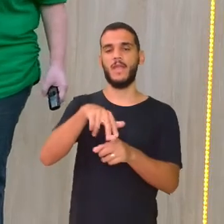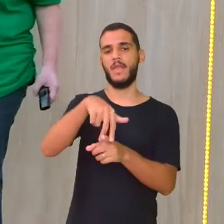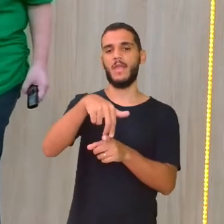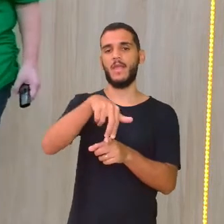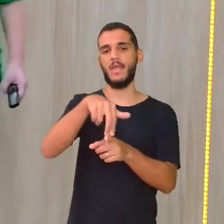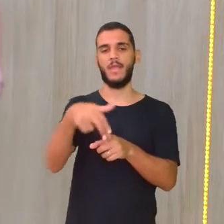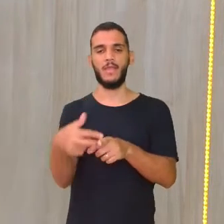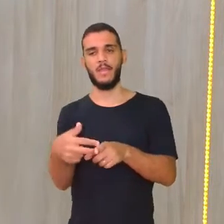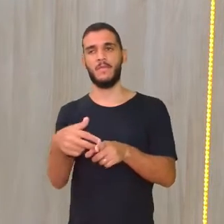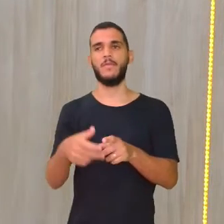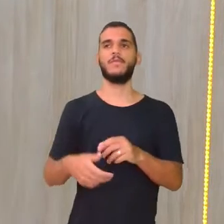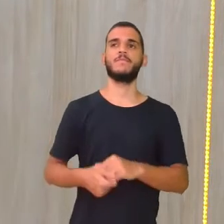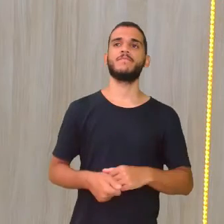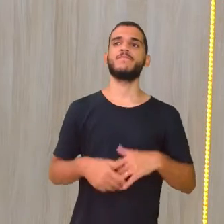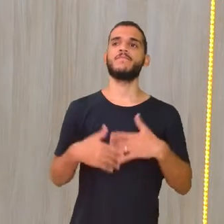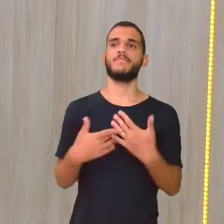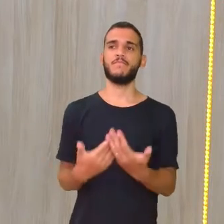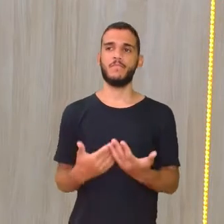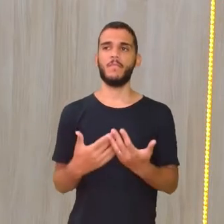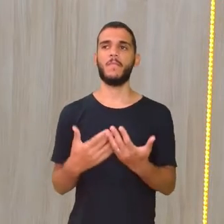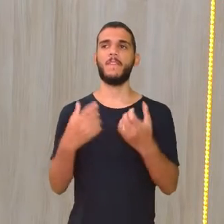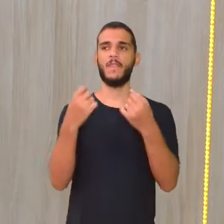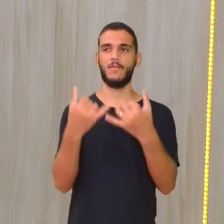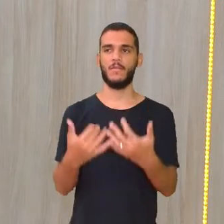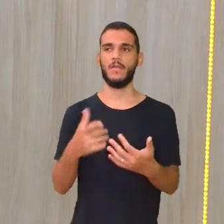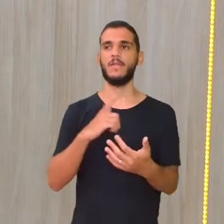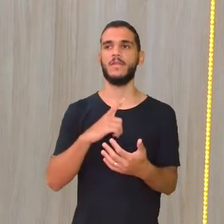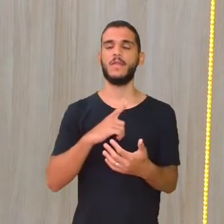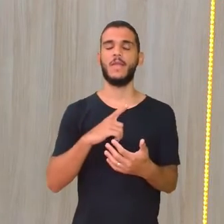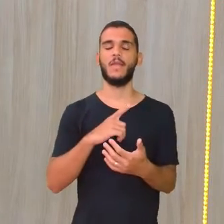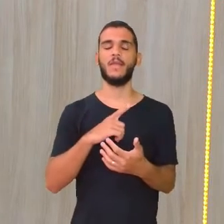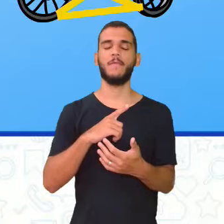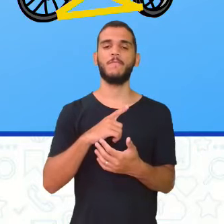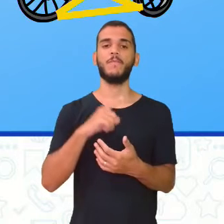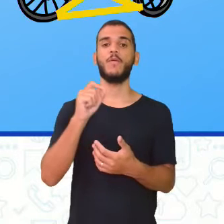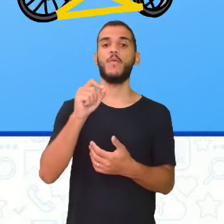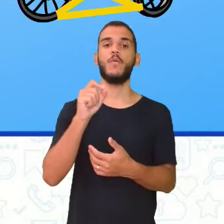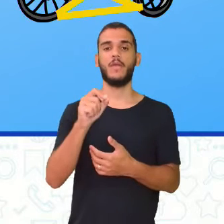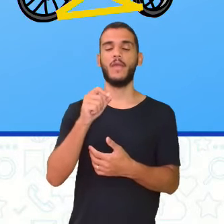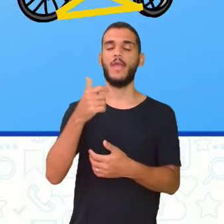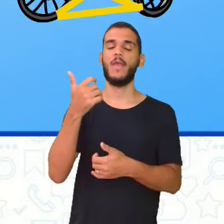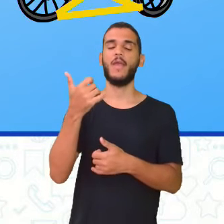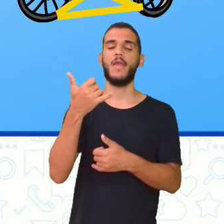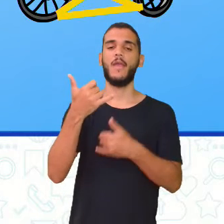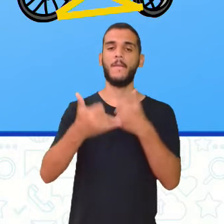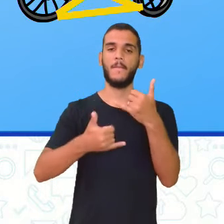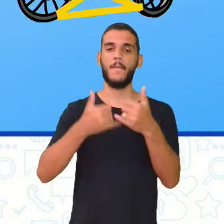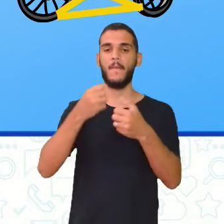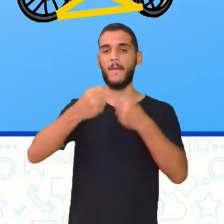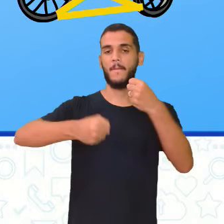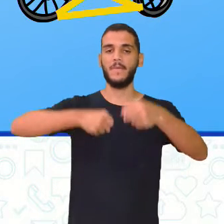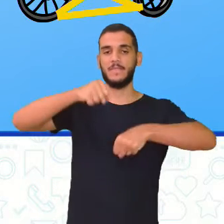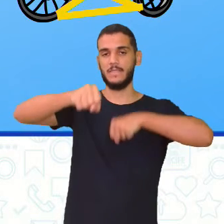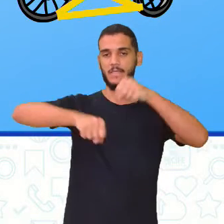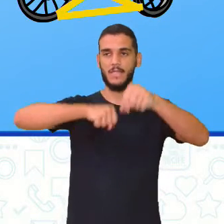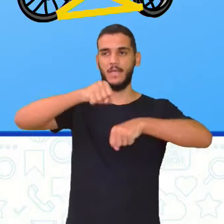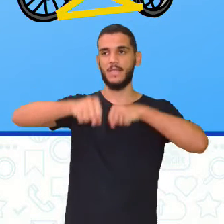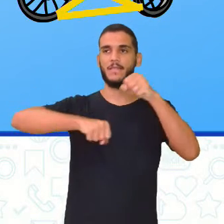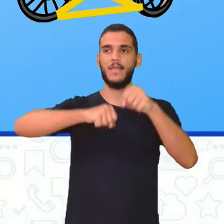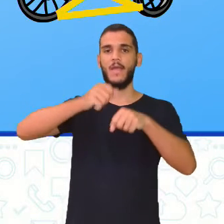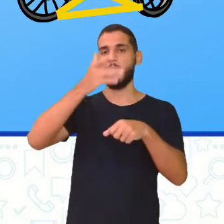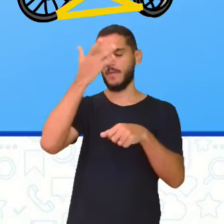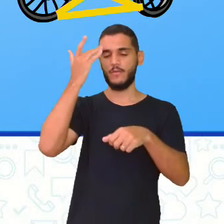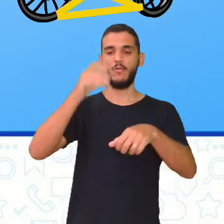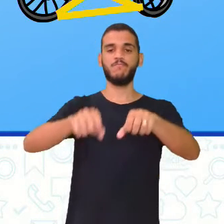resumindo aqui, né? Quando você tem a bicicleta, olha aqui, ó, as rodinhas. Quando você está bem estável, você tira essas